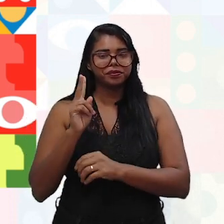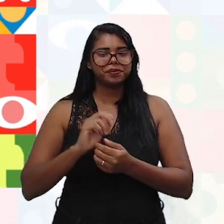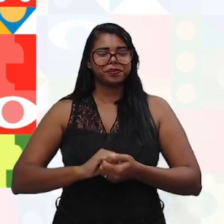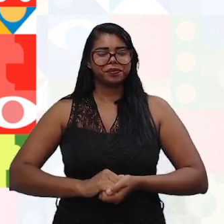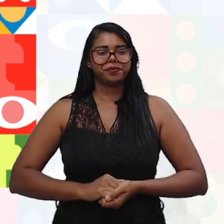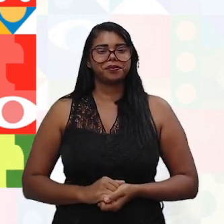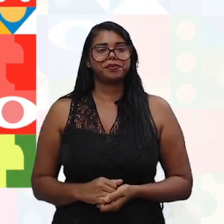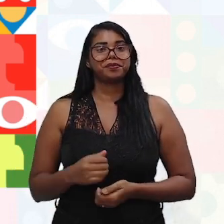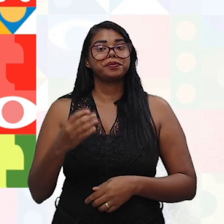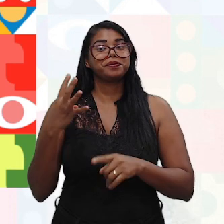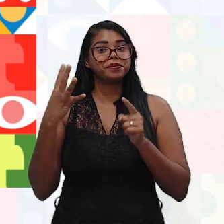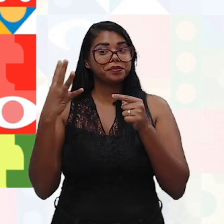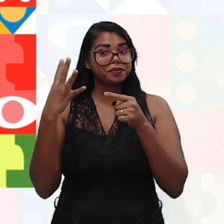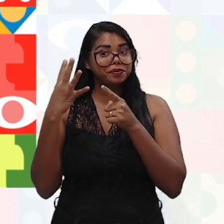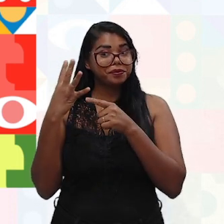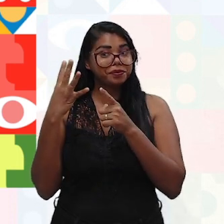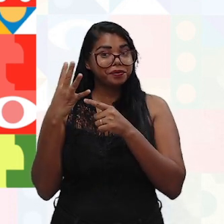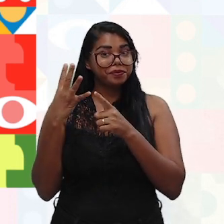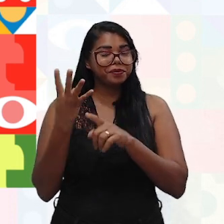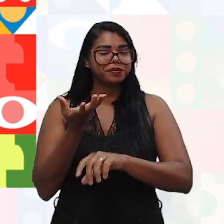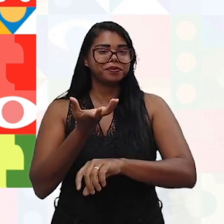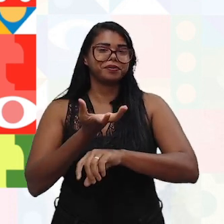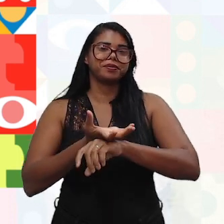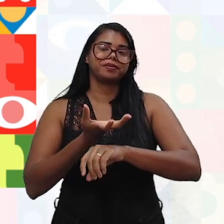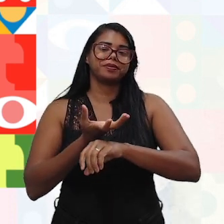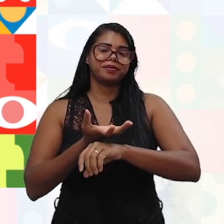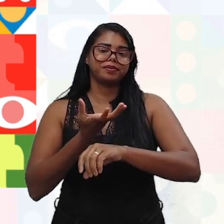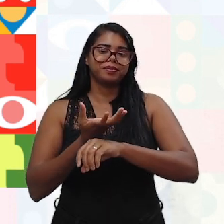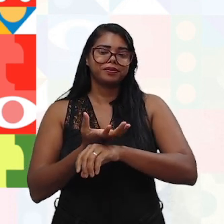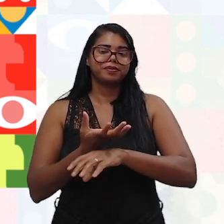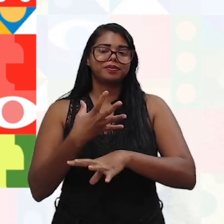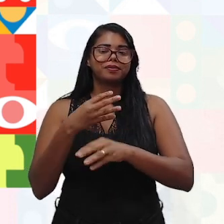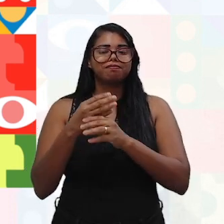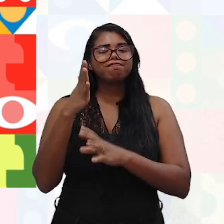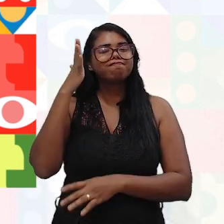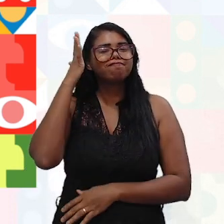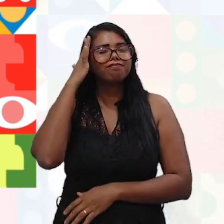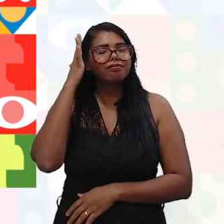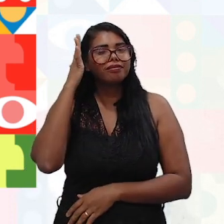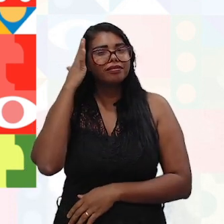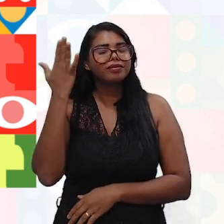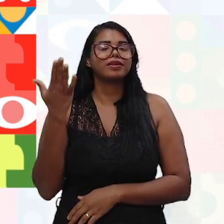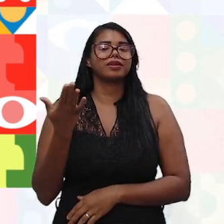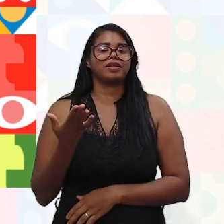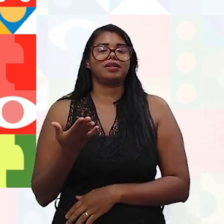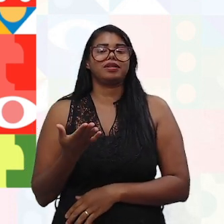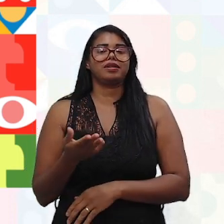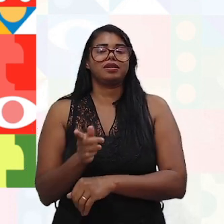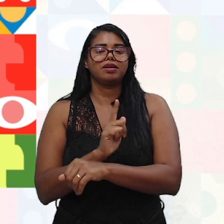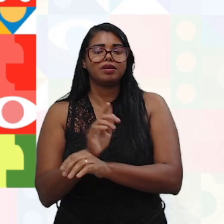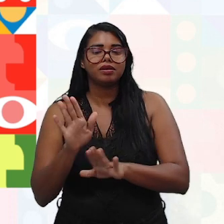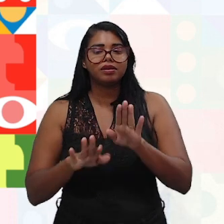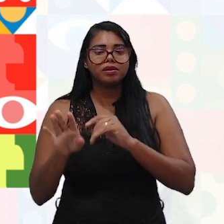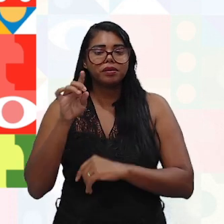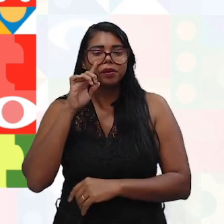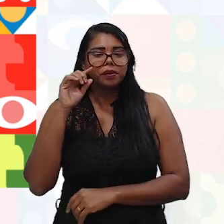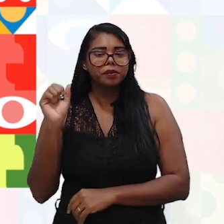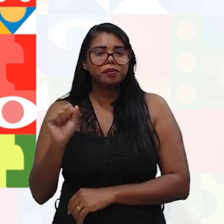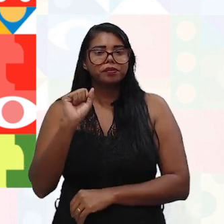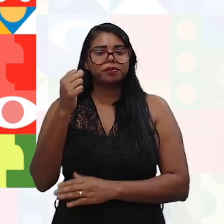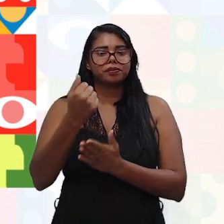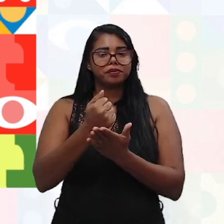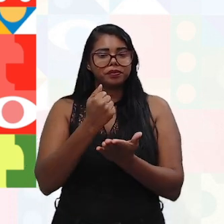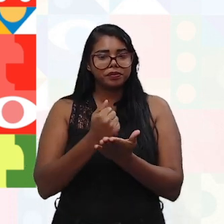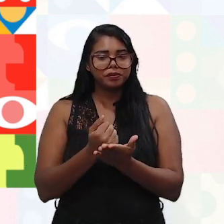ali na quarta, competência, a gente vai entender um pouquinho sobre gerenciamento de riscos,